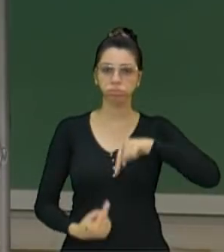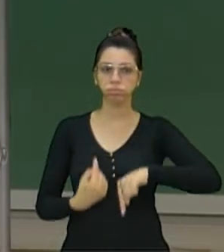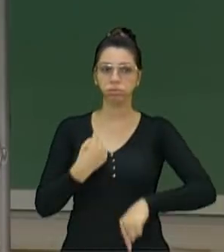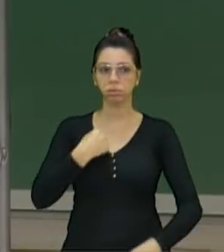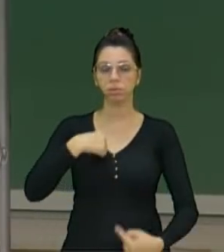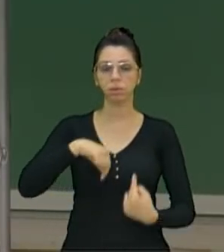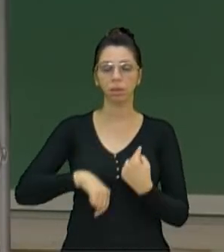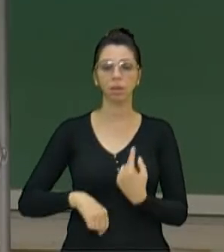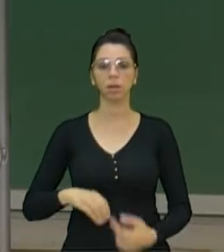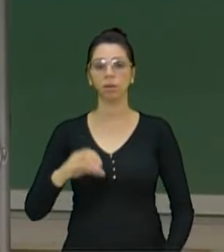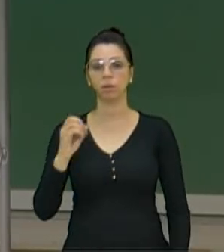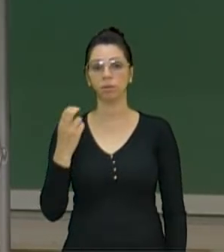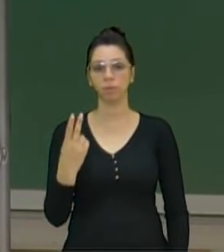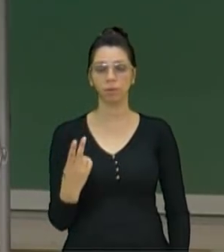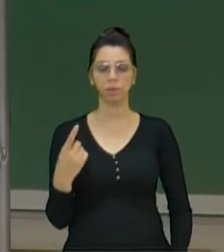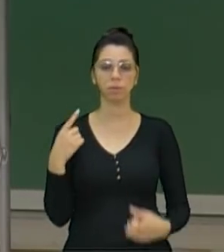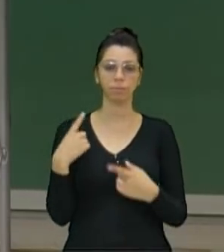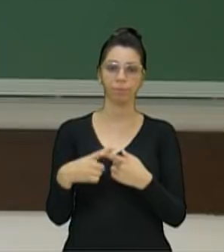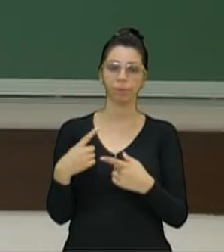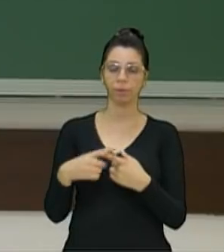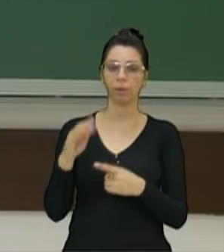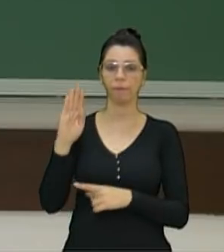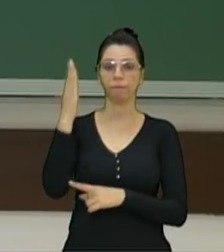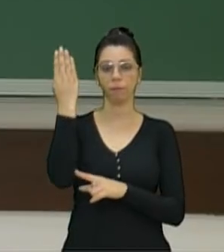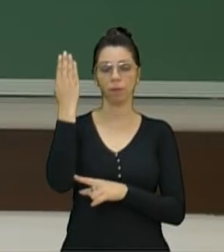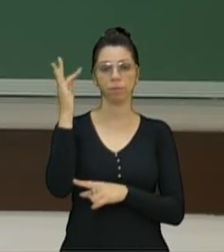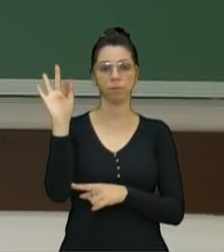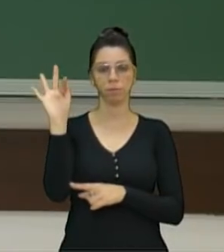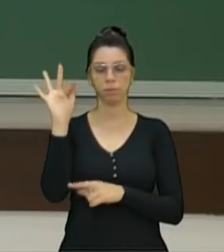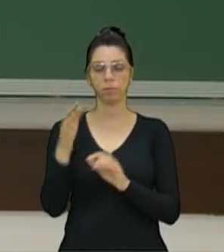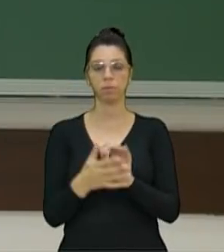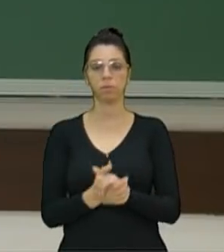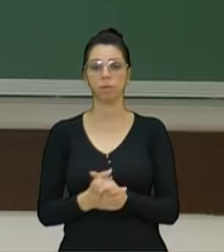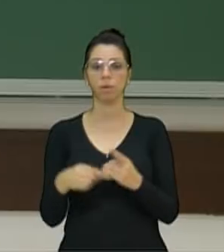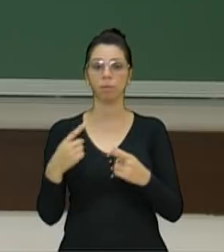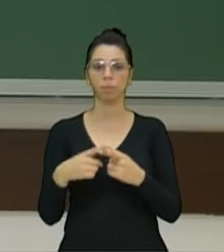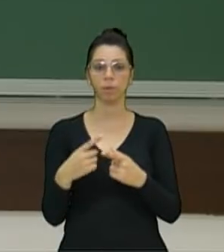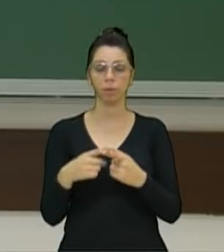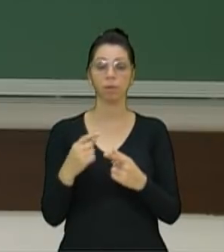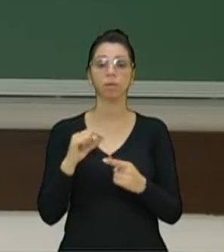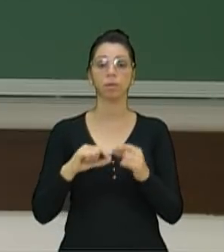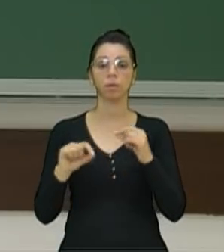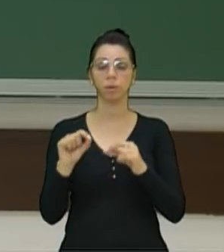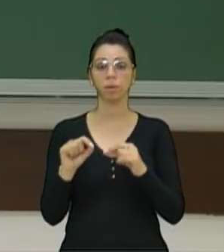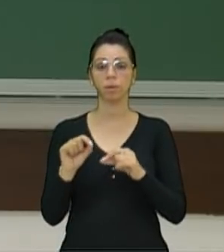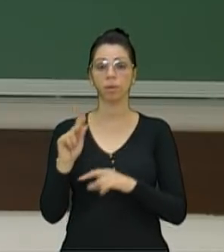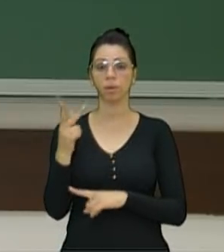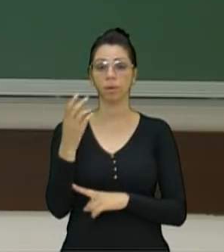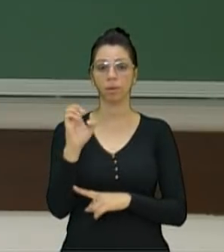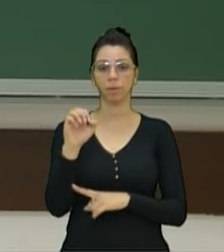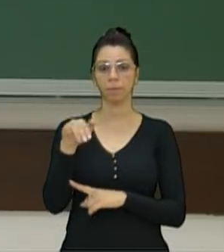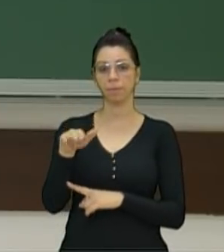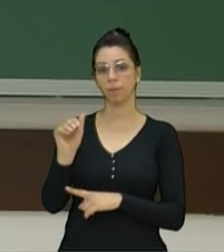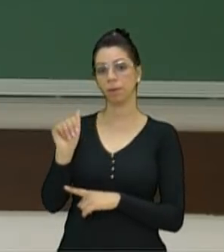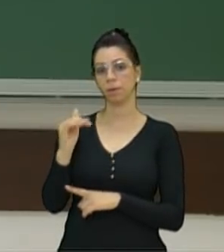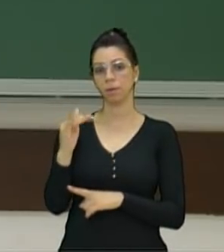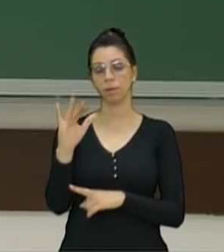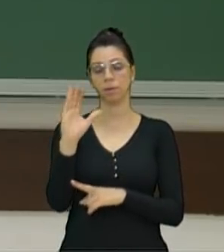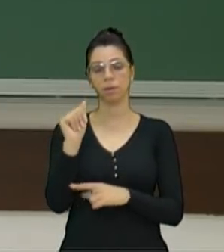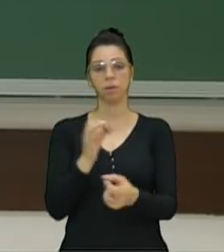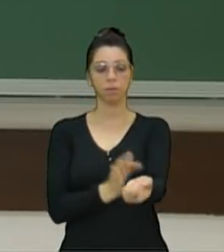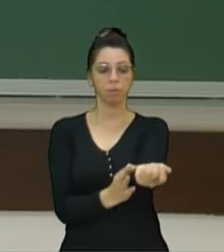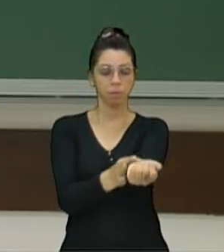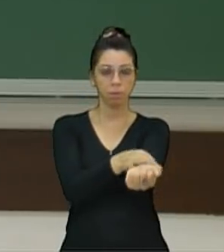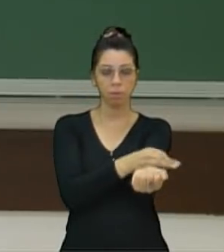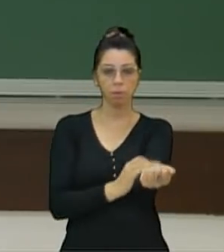Ela era falsa. Por quê? Porque o transporte do oxigênio é realizado pelas hemácias, que são os glóbulos vermelhos